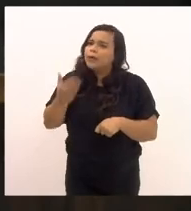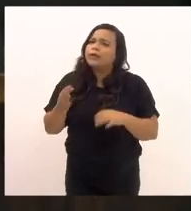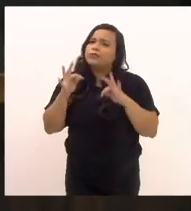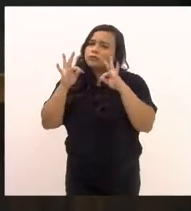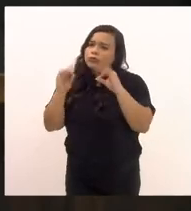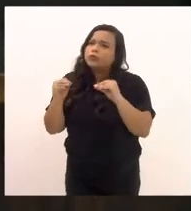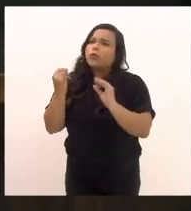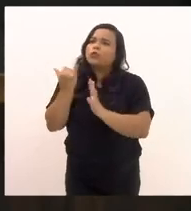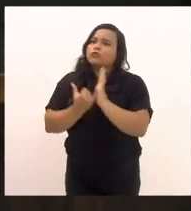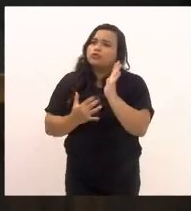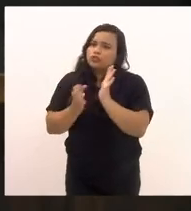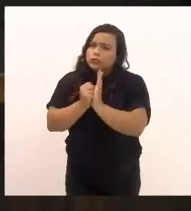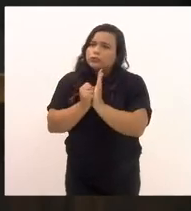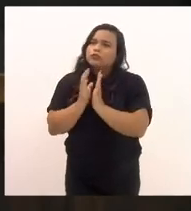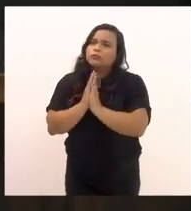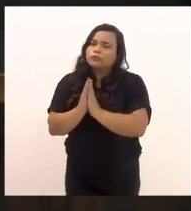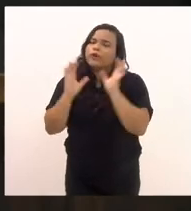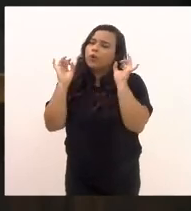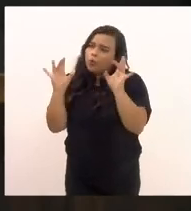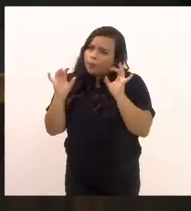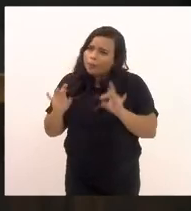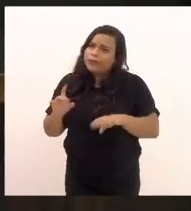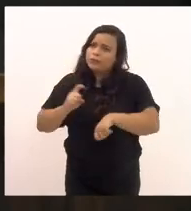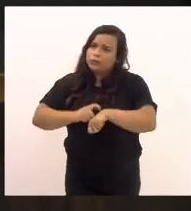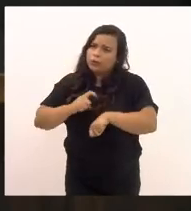inscritos que cumprisse